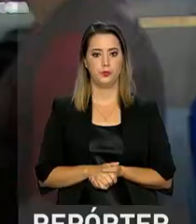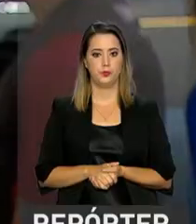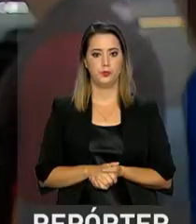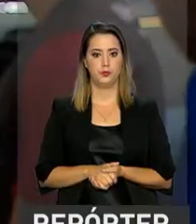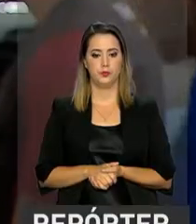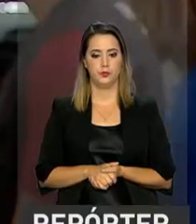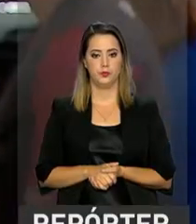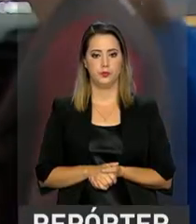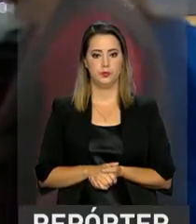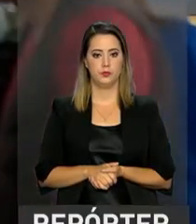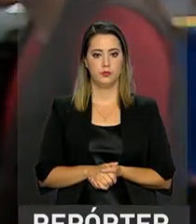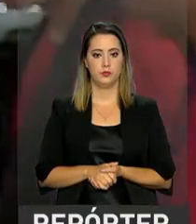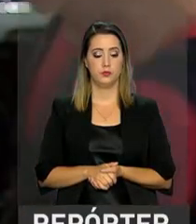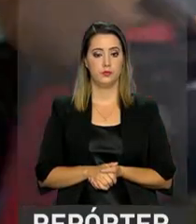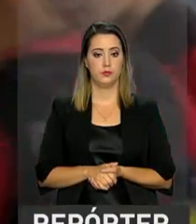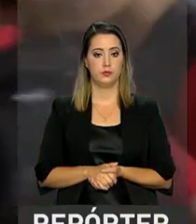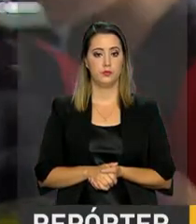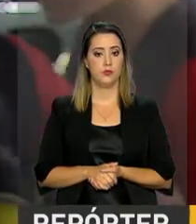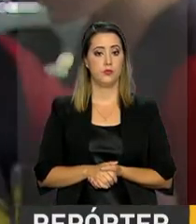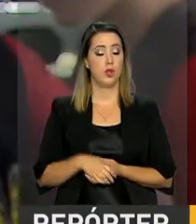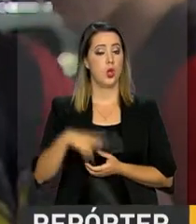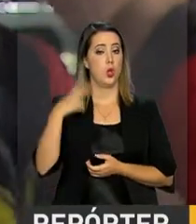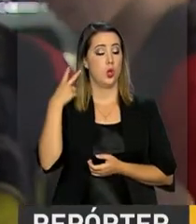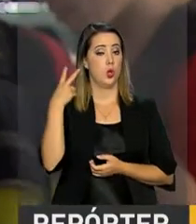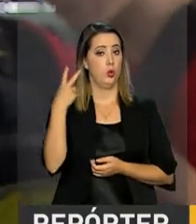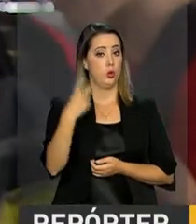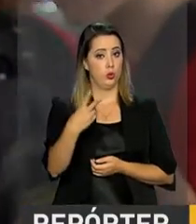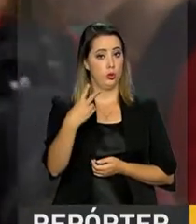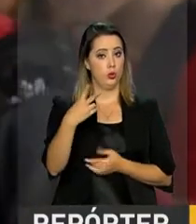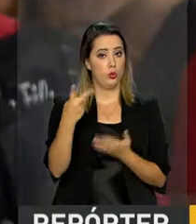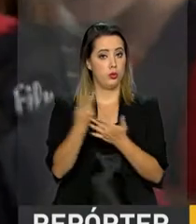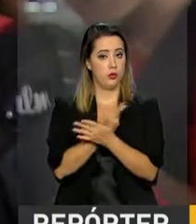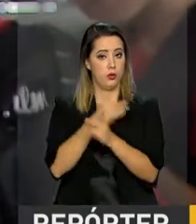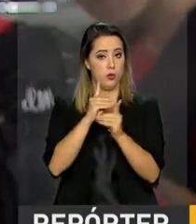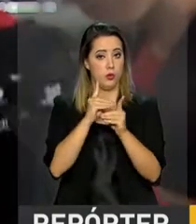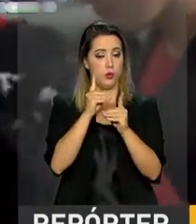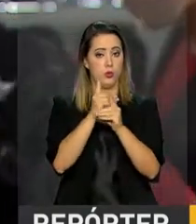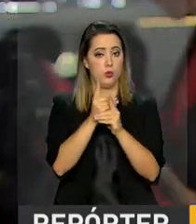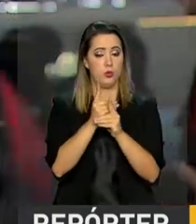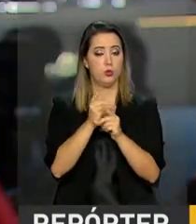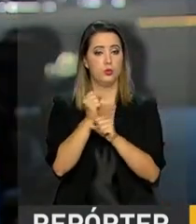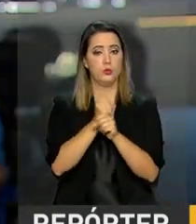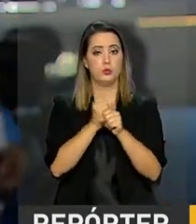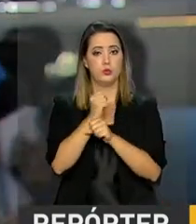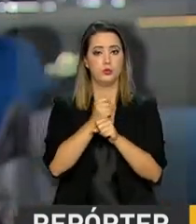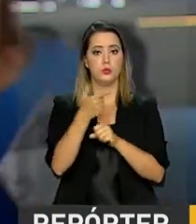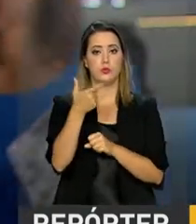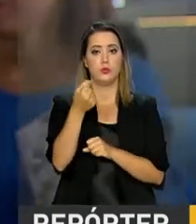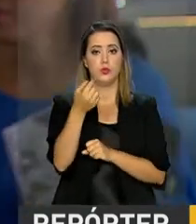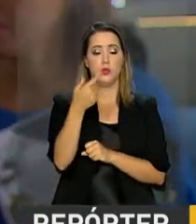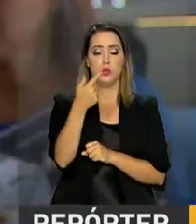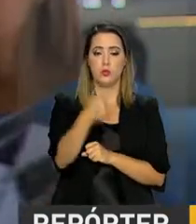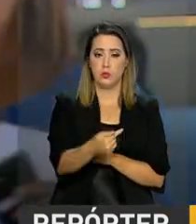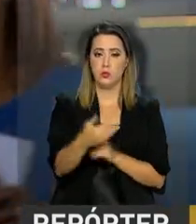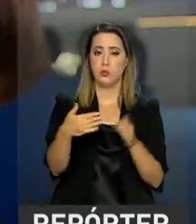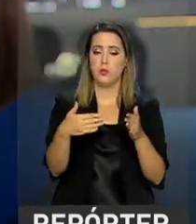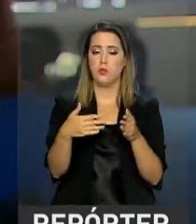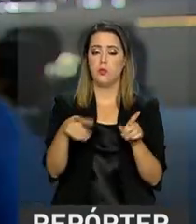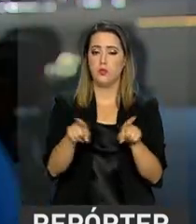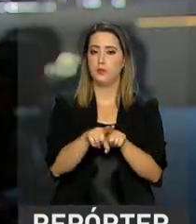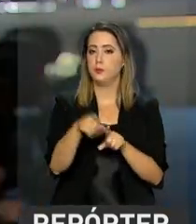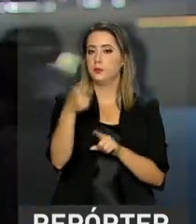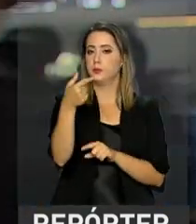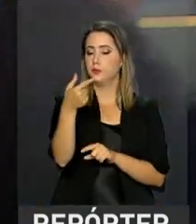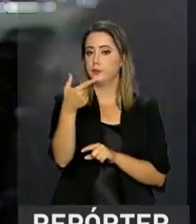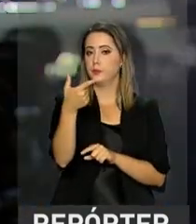o biênio da matemática que homenageia dois grandes eventos que estão acontecendo no brasil nesses dois anos em 2017 2018 é também